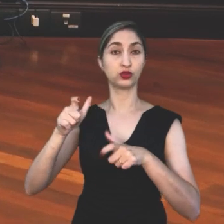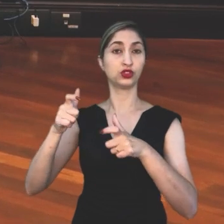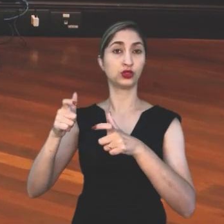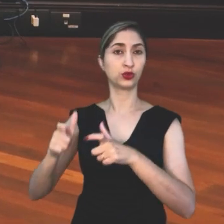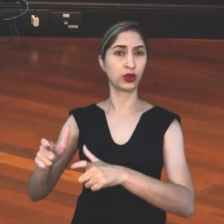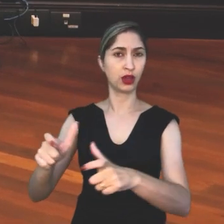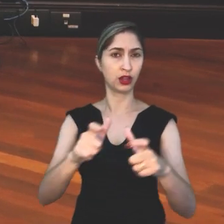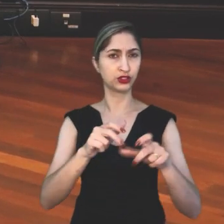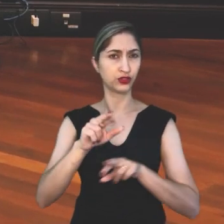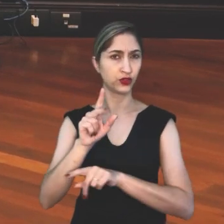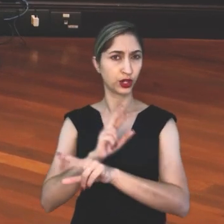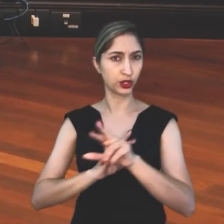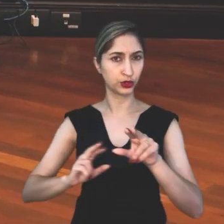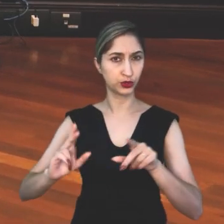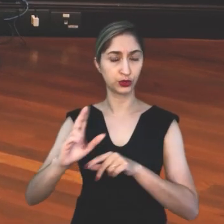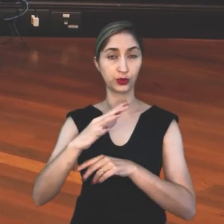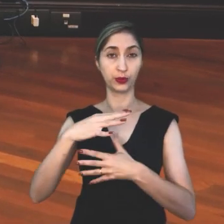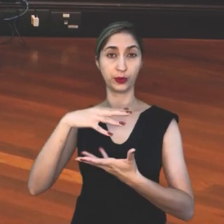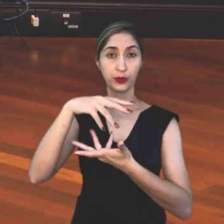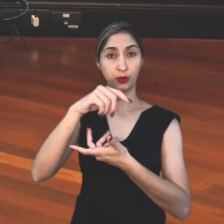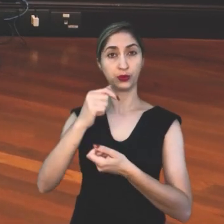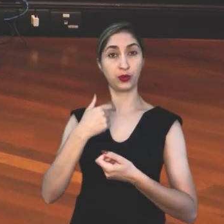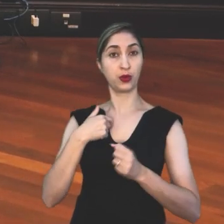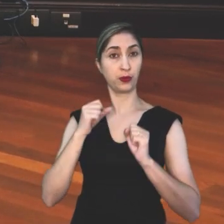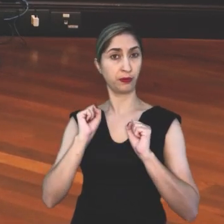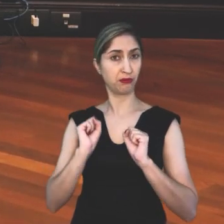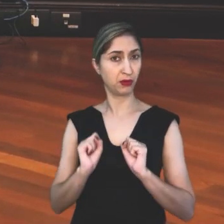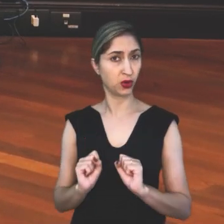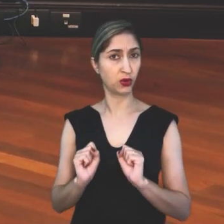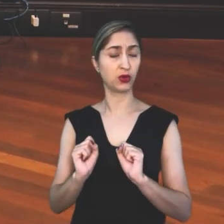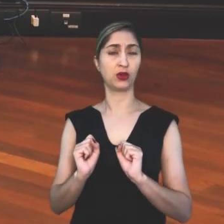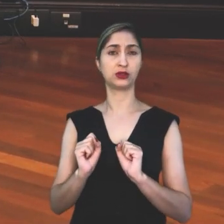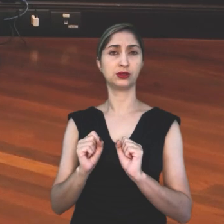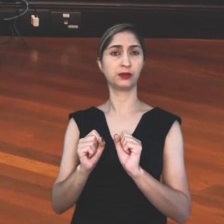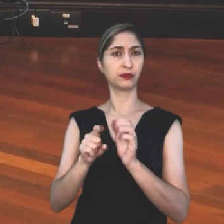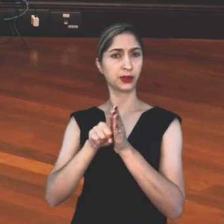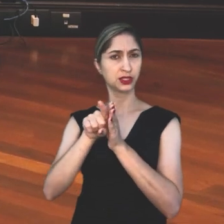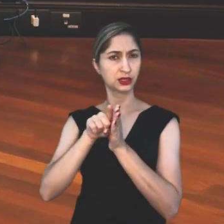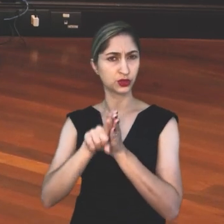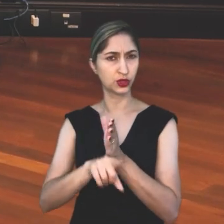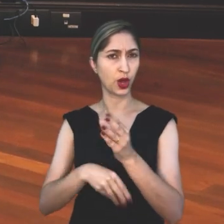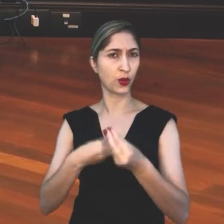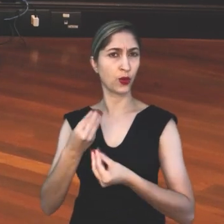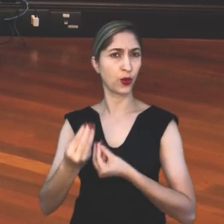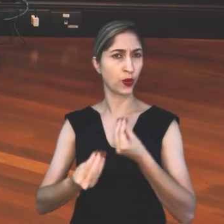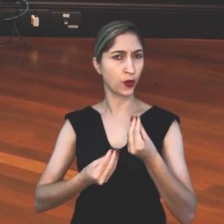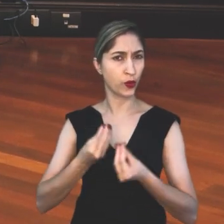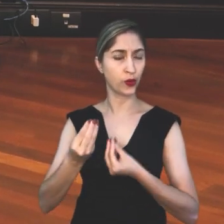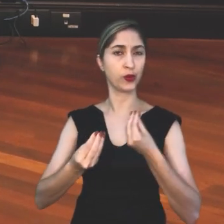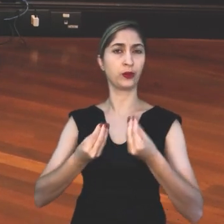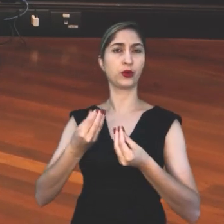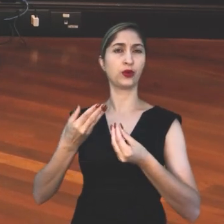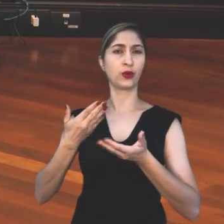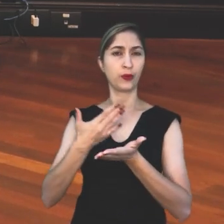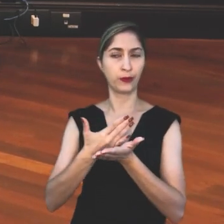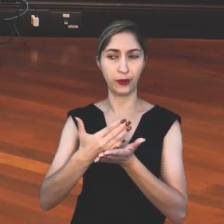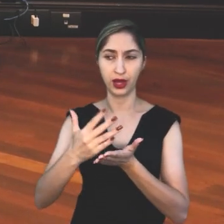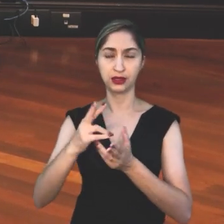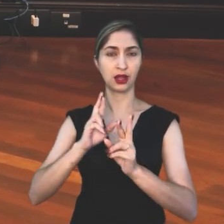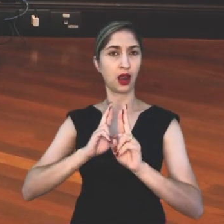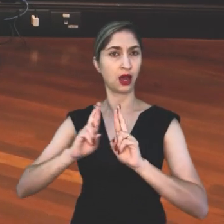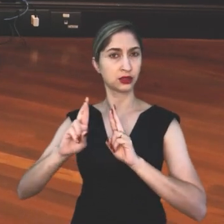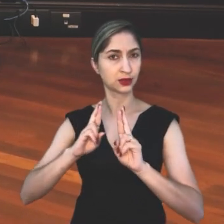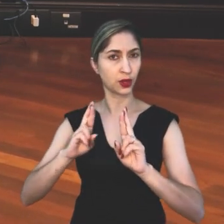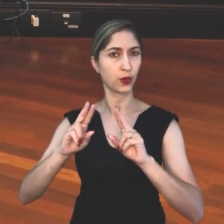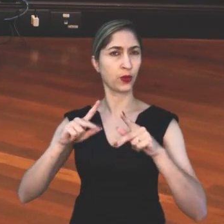gente vai ter minerais de várias partes do mundo. Eu posso trazer perguntas de para que esses minerais nos servem, como é que eles se inserem na história